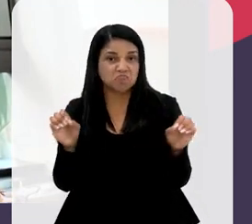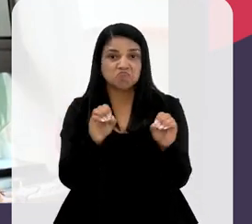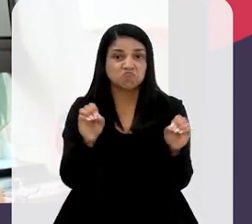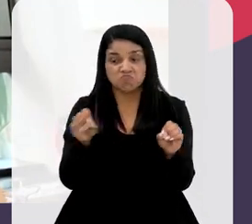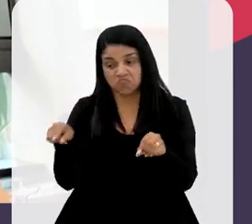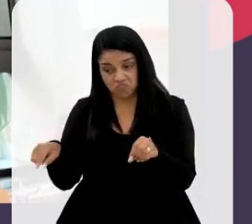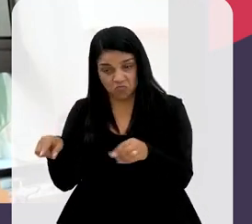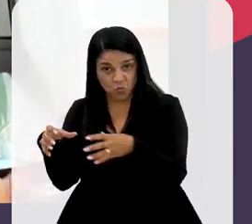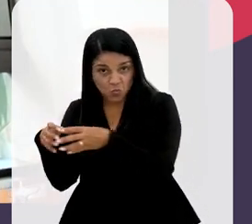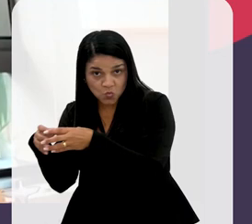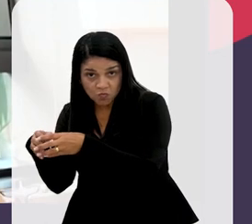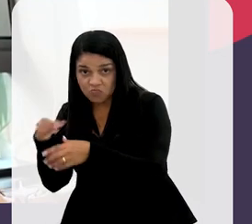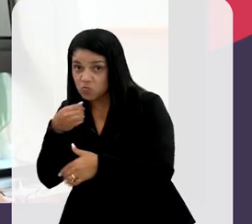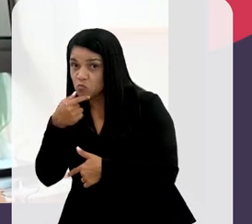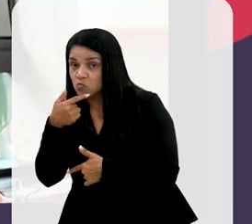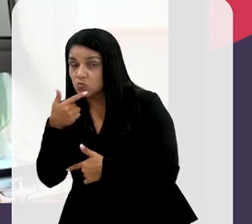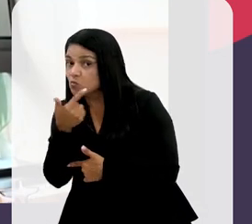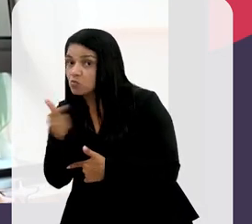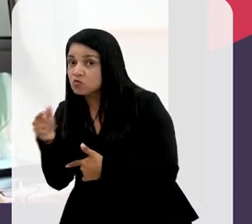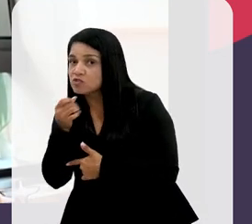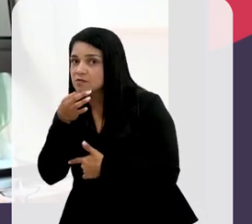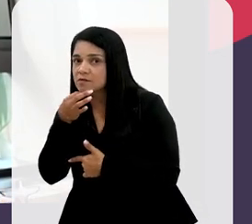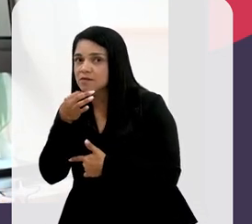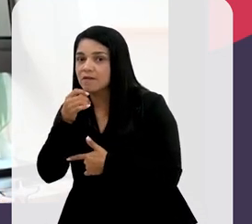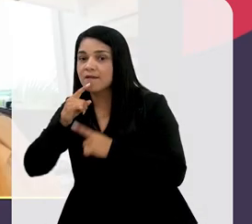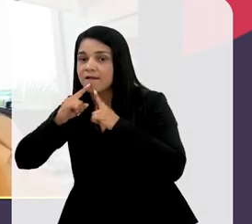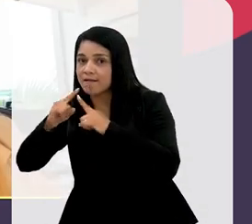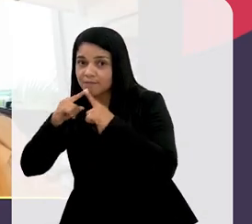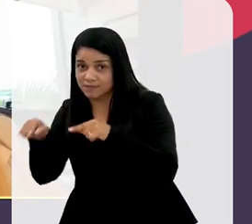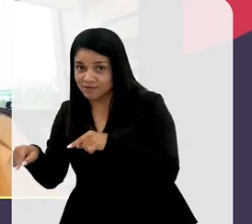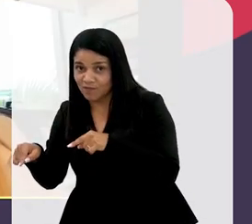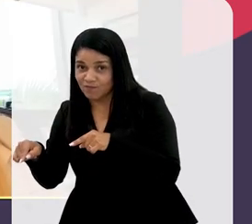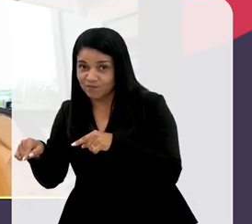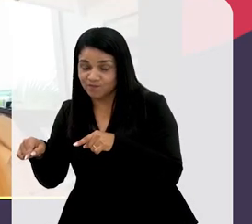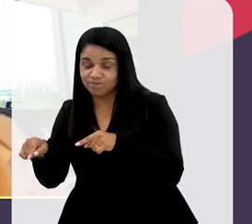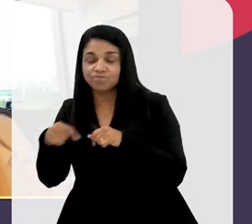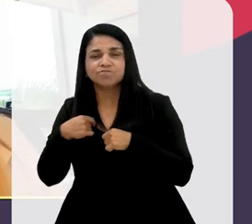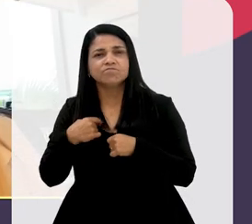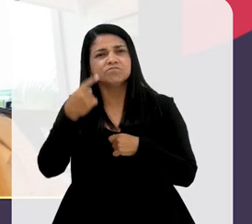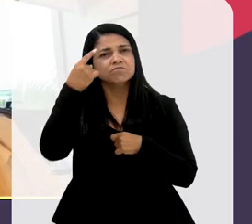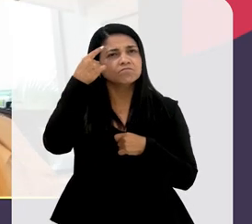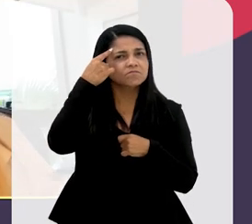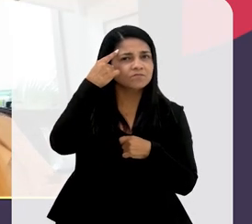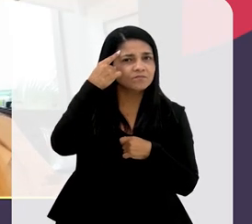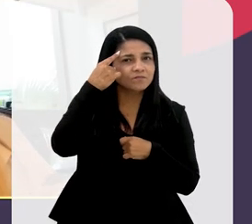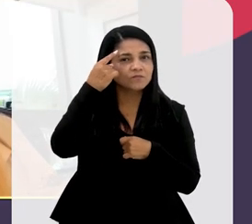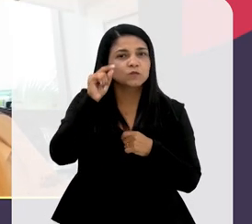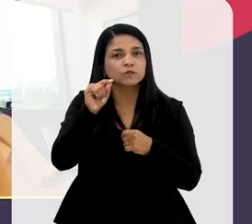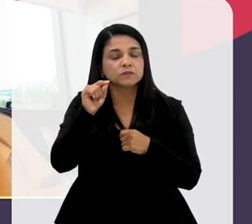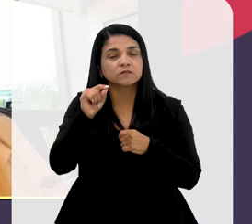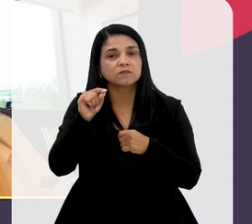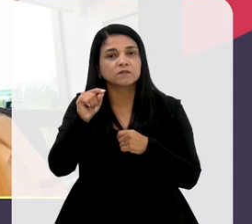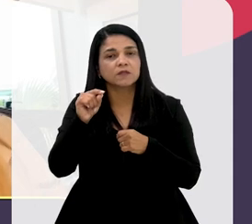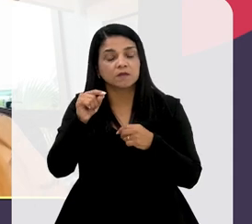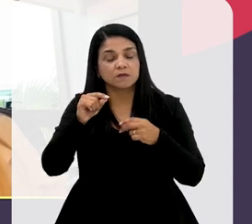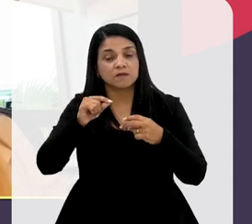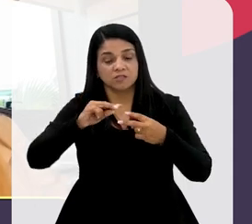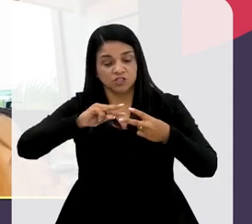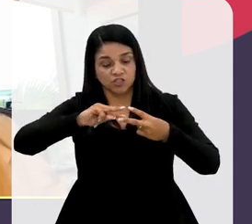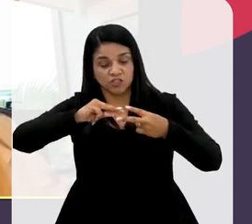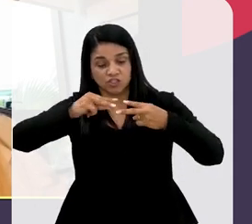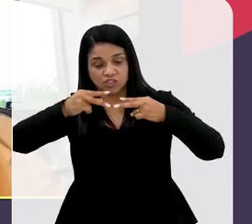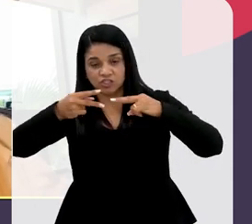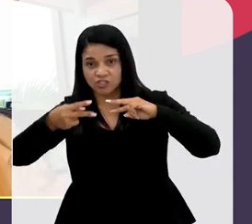queixa. E aí, nessa investigação, nós recorremos a um tipo